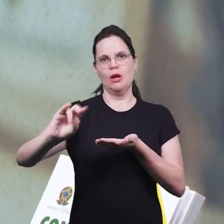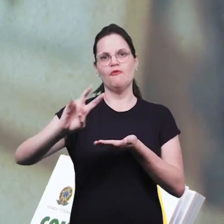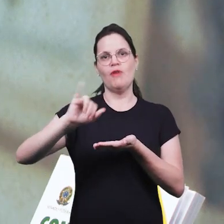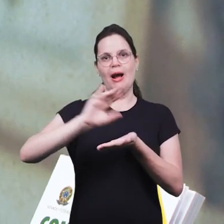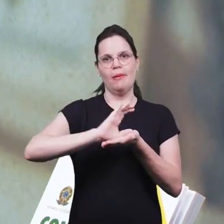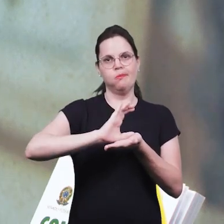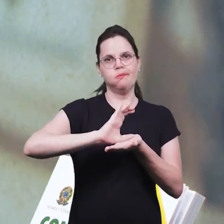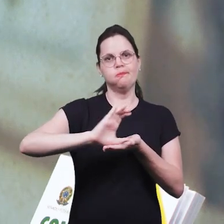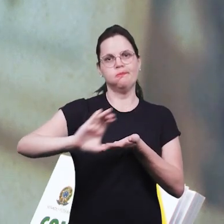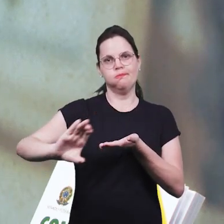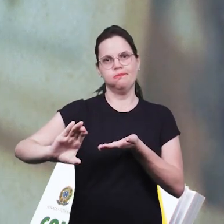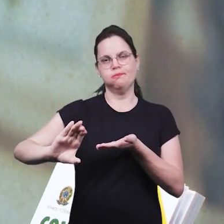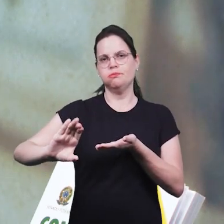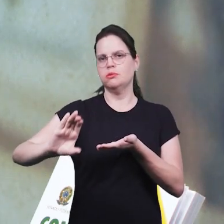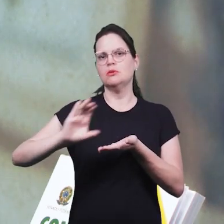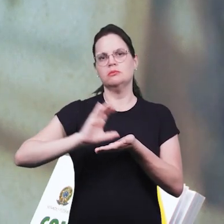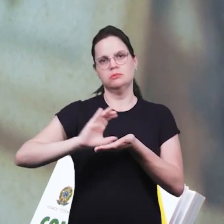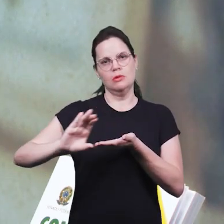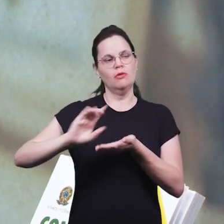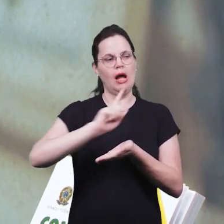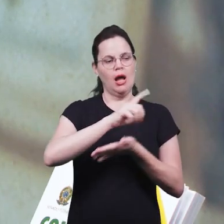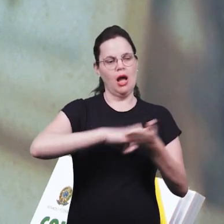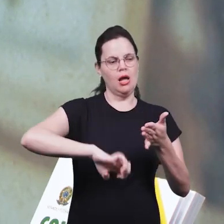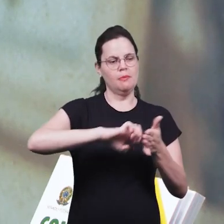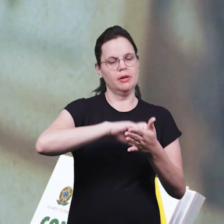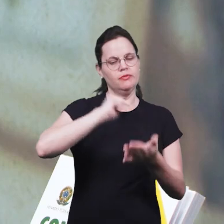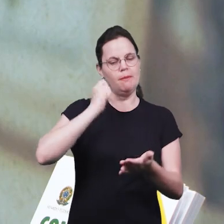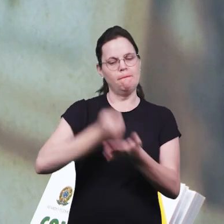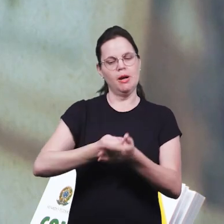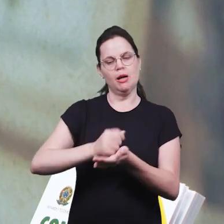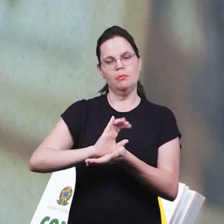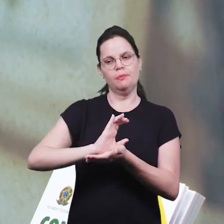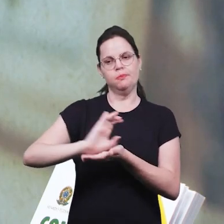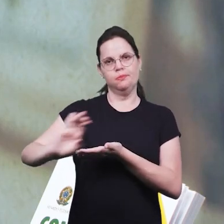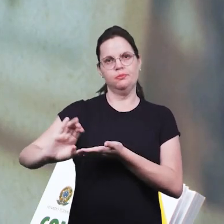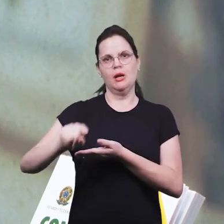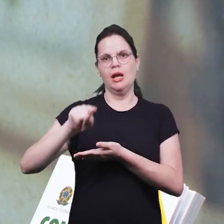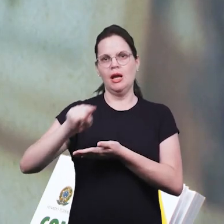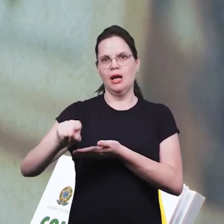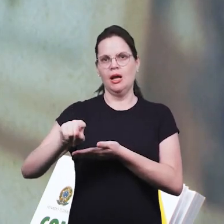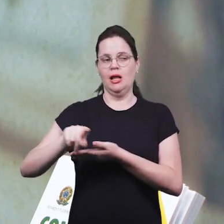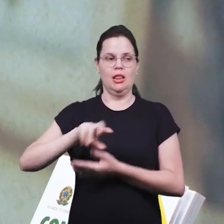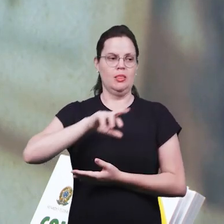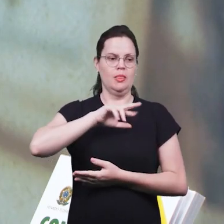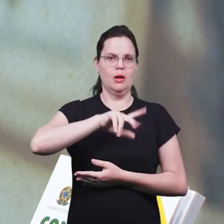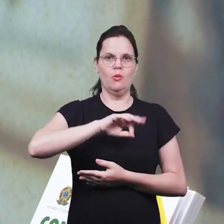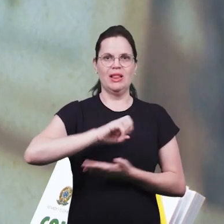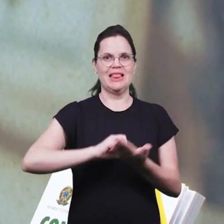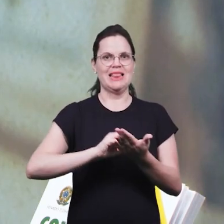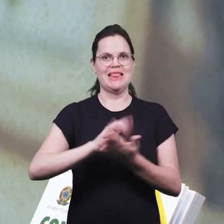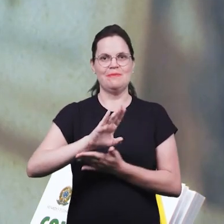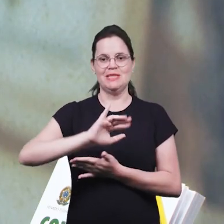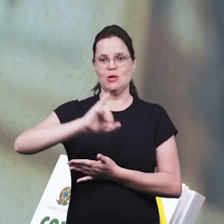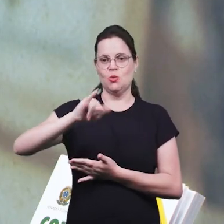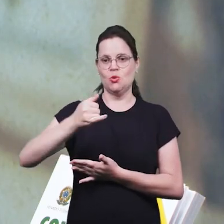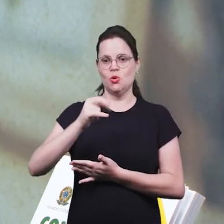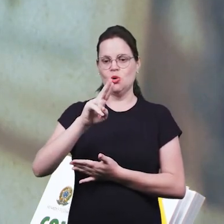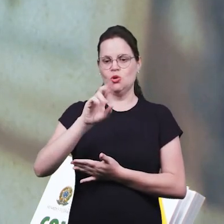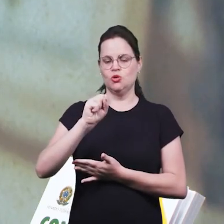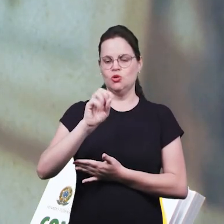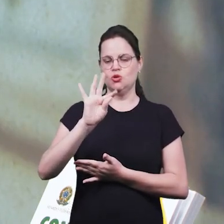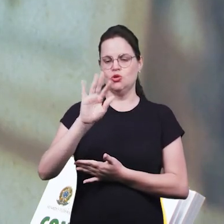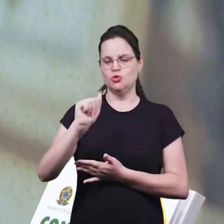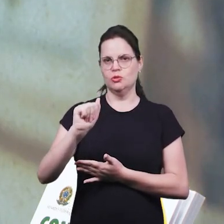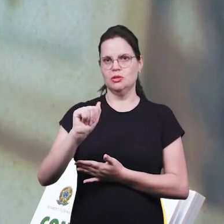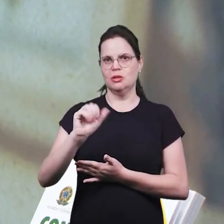ao período que ela ainda teria de estabilidade. Então foi reconhecido para ela que ela não foi demitida por justa causa, isso foi alterado, ou seja, na carteira de trabalho dela